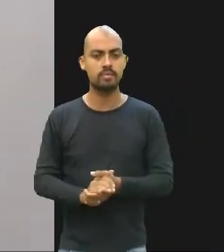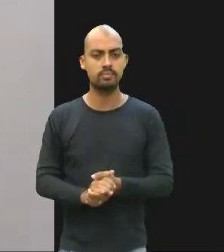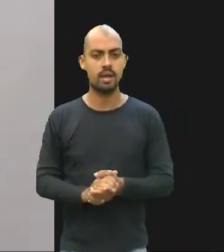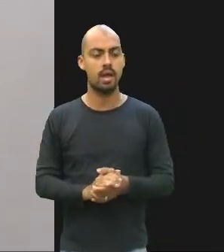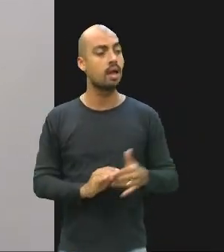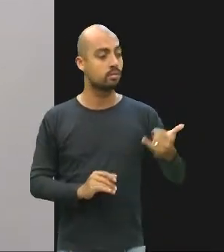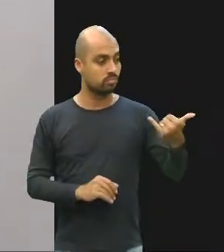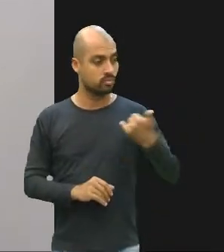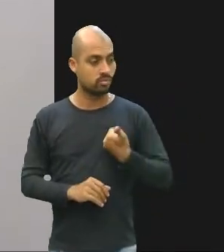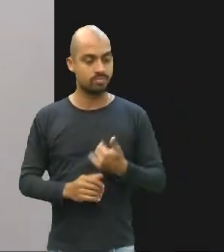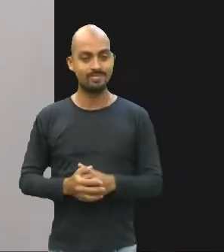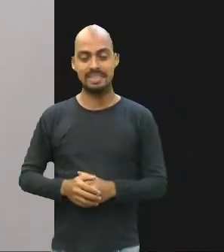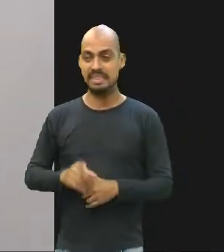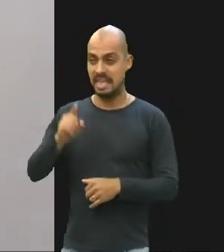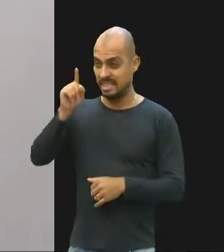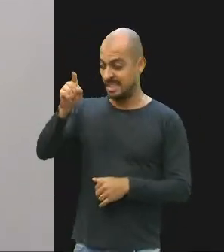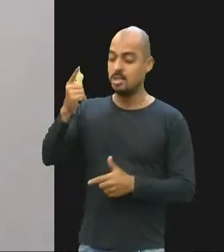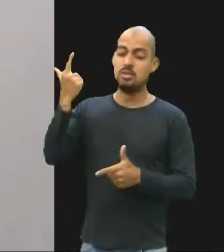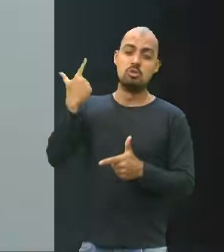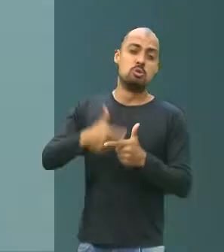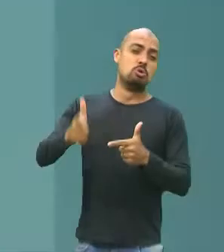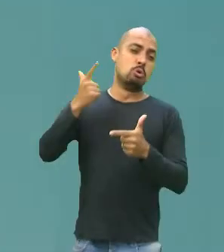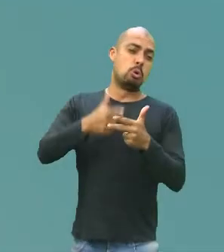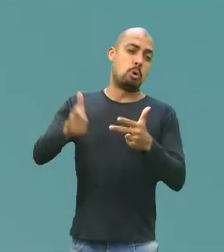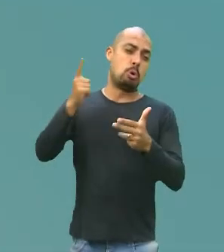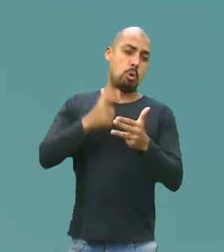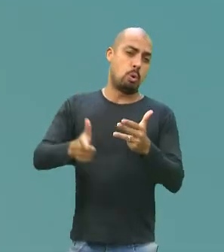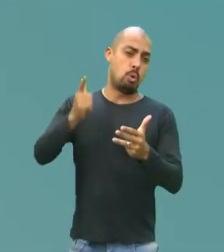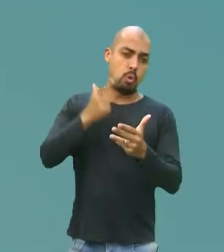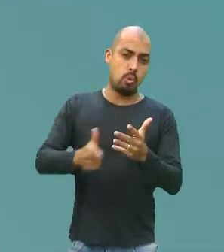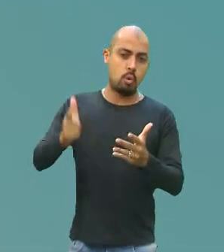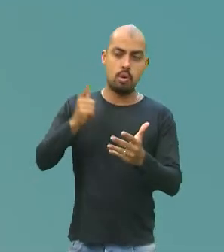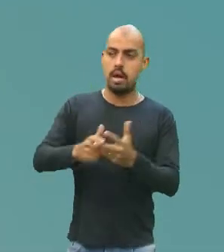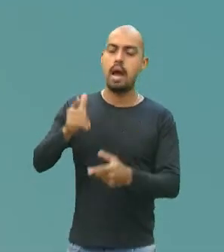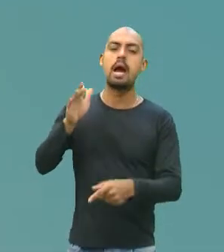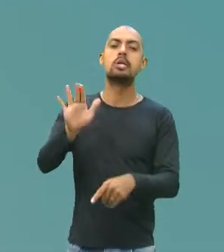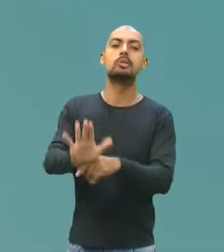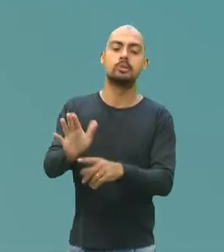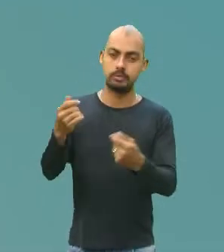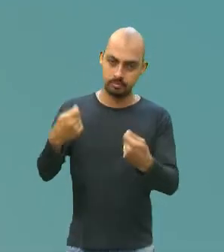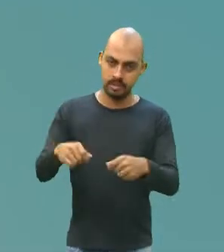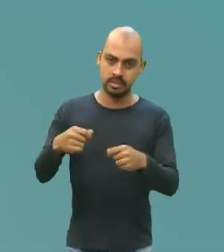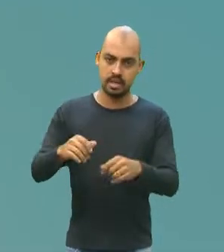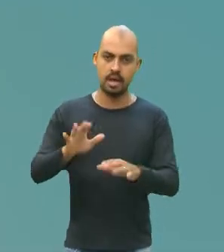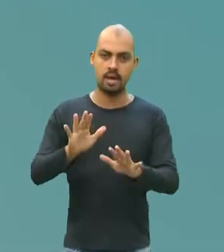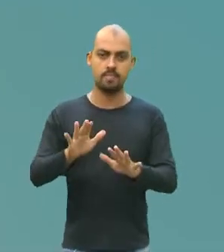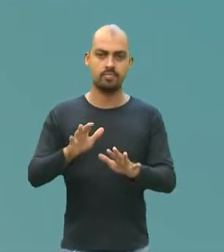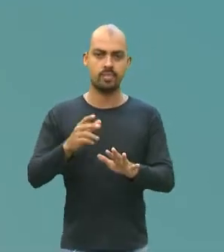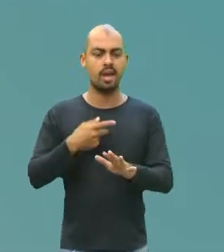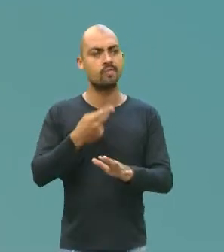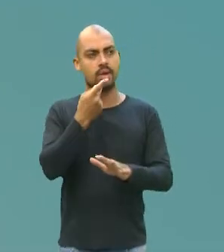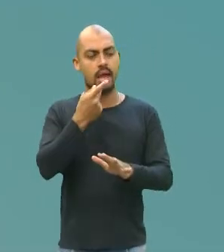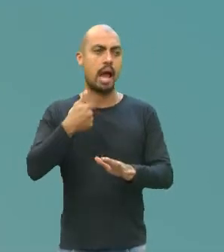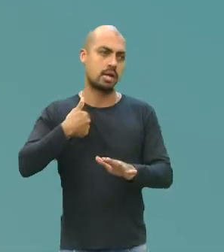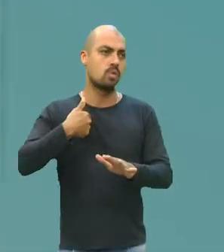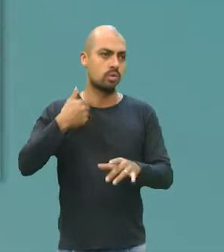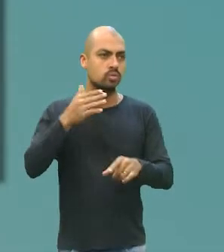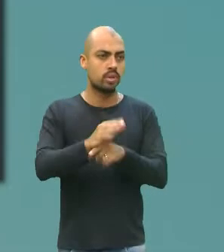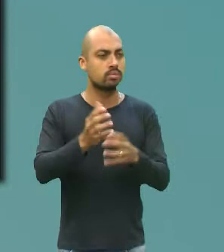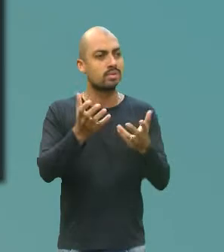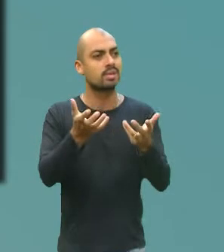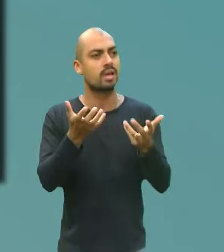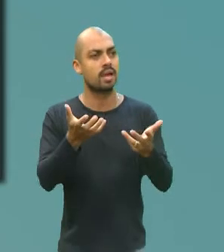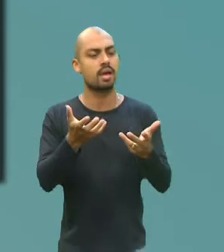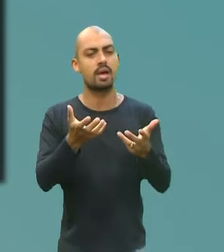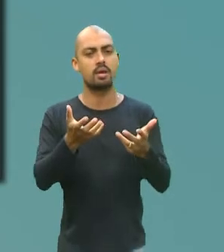E ele falou que a situação estava bem caótica e que precisava de ajuda. E aí foi aí que eu falei, nossa, se eu puder ajudar de